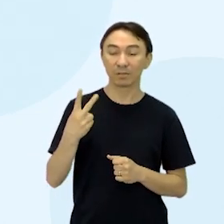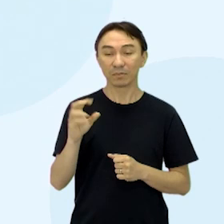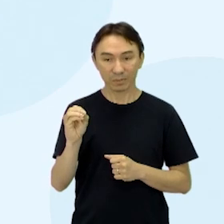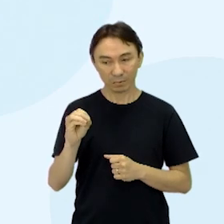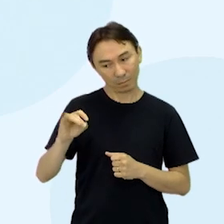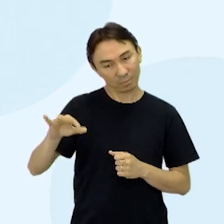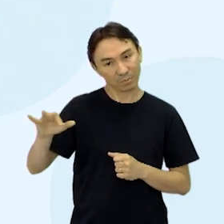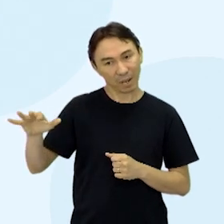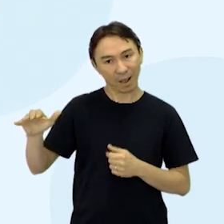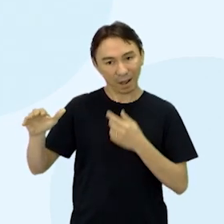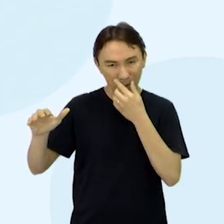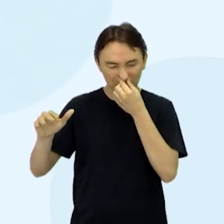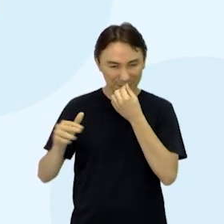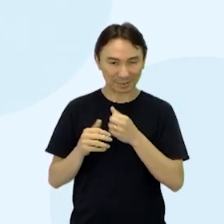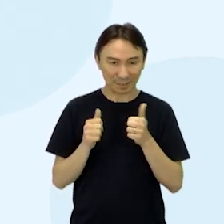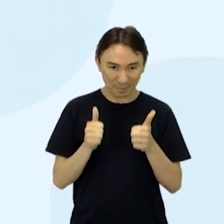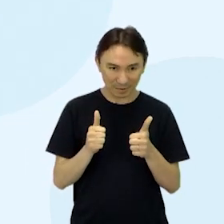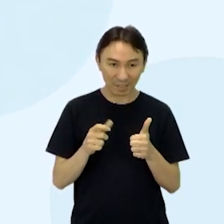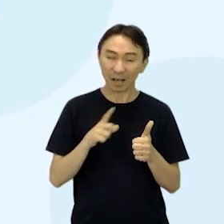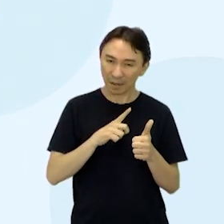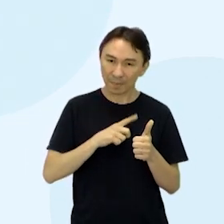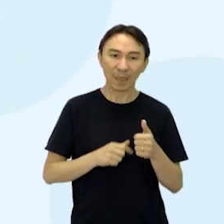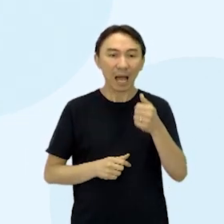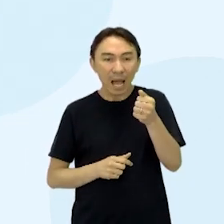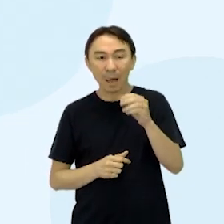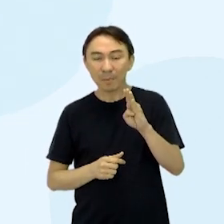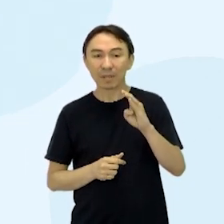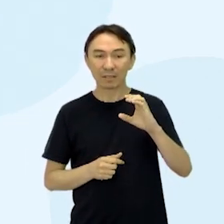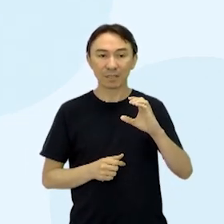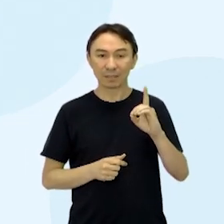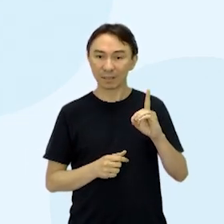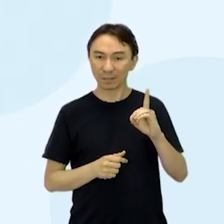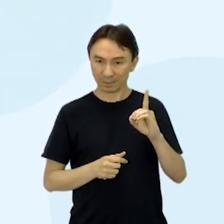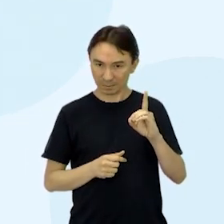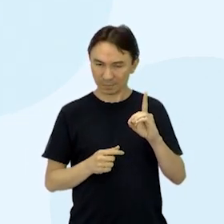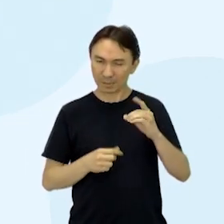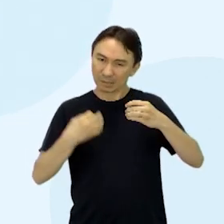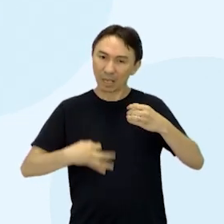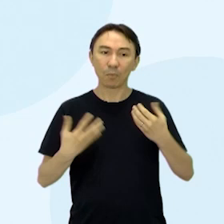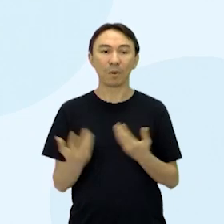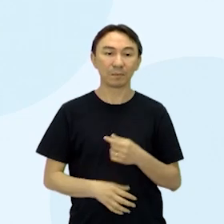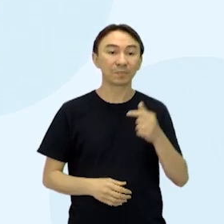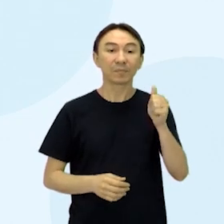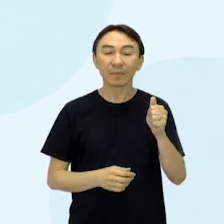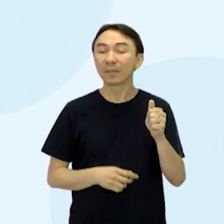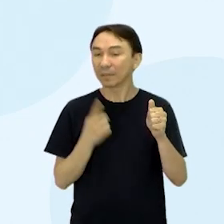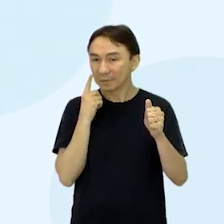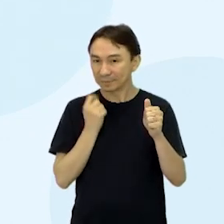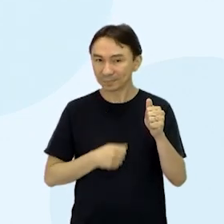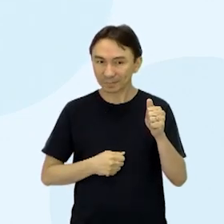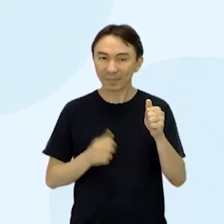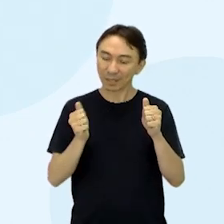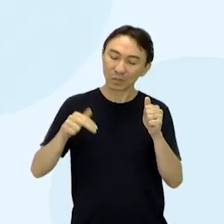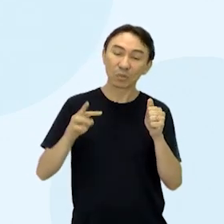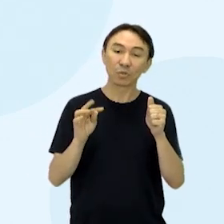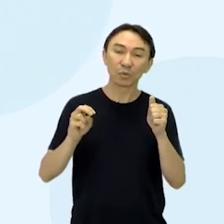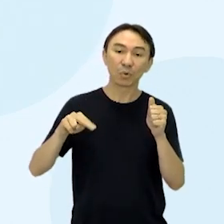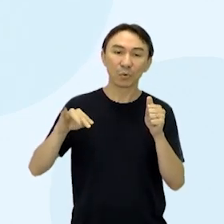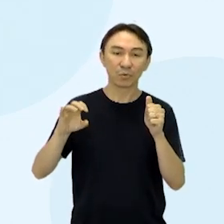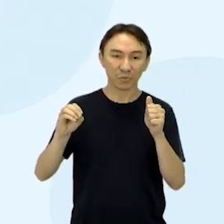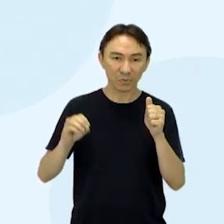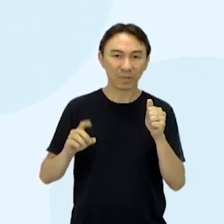assim segue. E aí tem algumas afirmações e a gente quer saber qual que é a correta. Ó, na letra A, a sequência construída por Antônio é